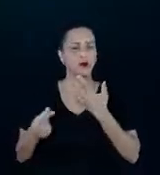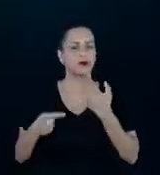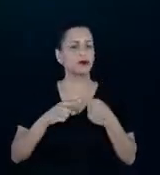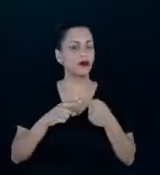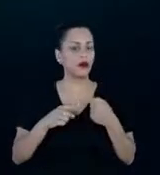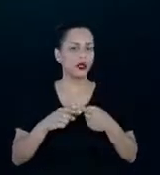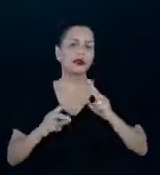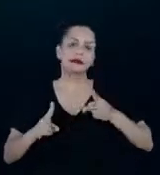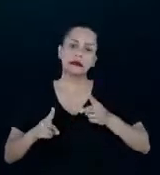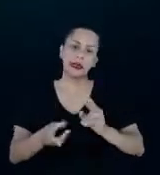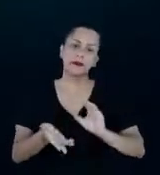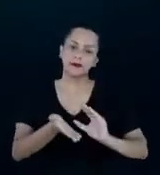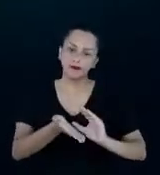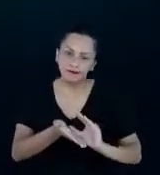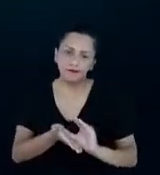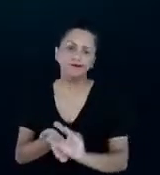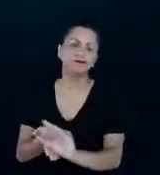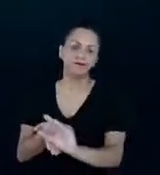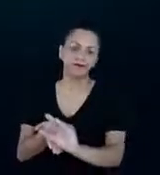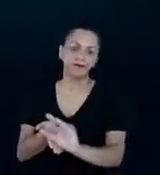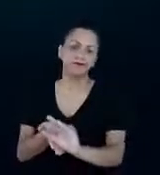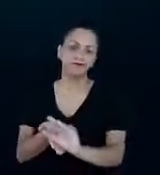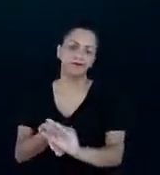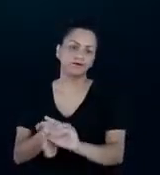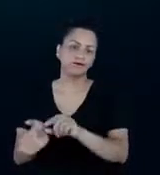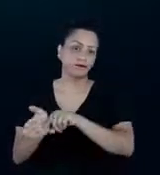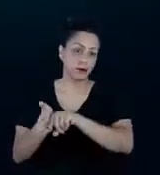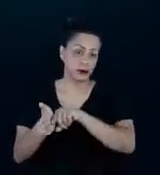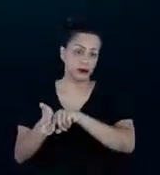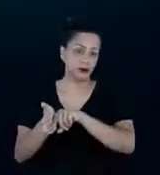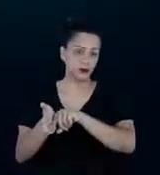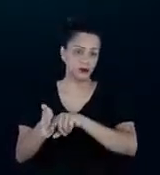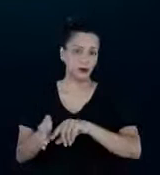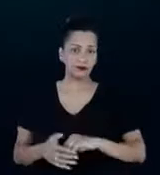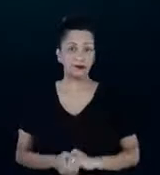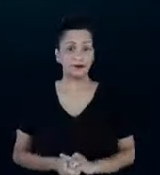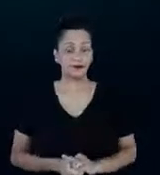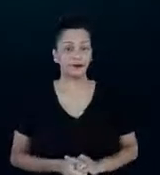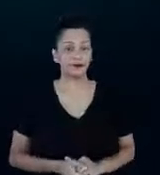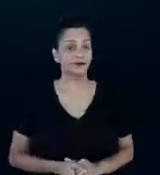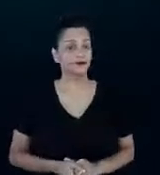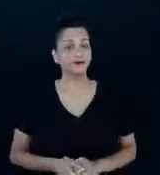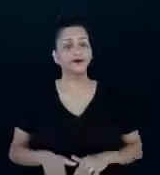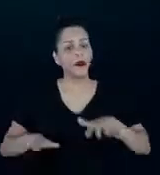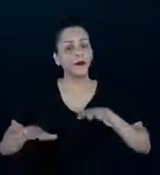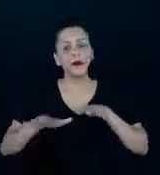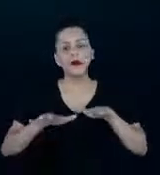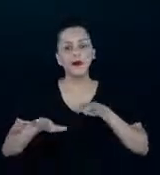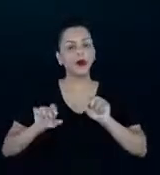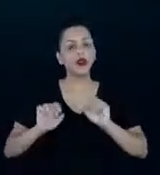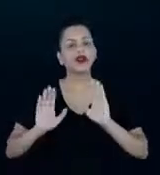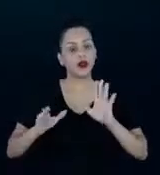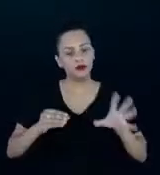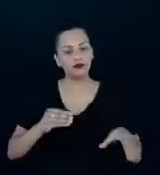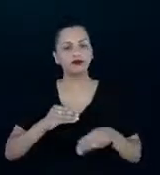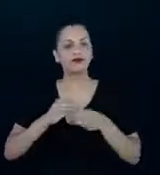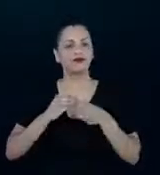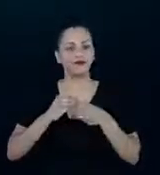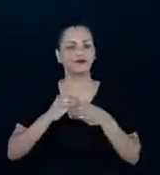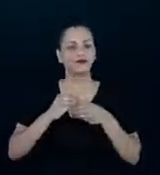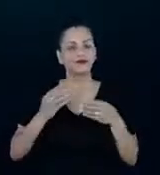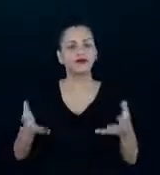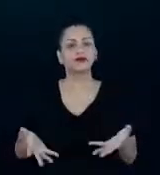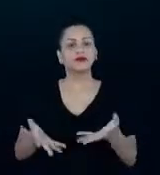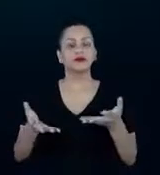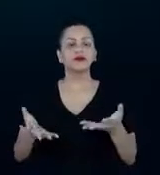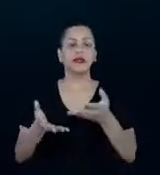sempre investimos historicamente em pesquisa e desenvolvimento, e estamos agregando à nossa rede constantemente